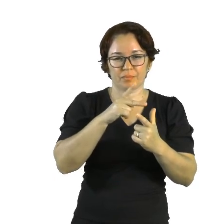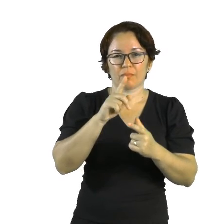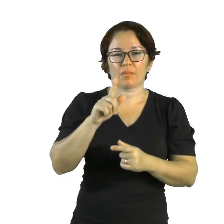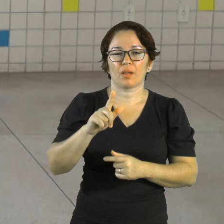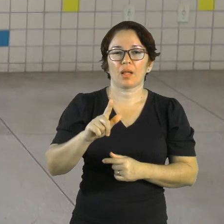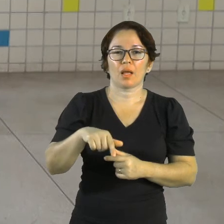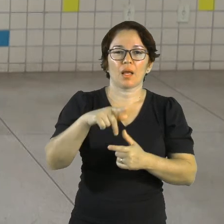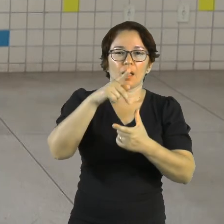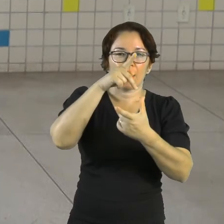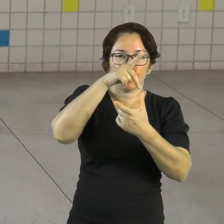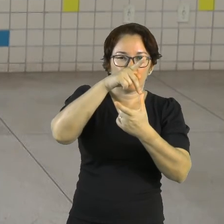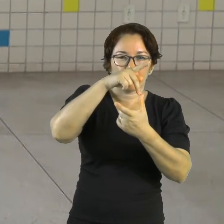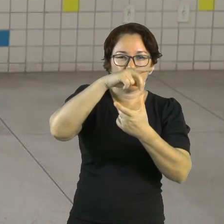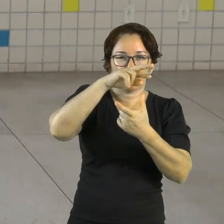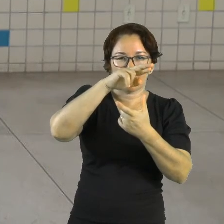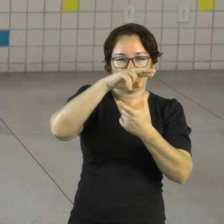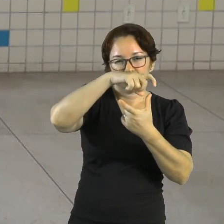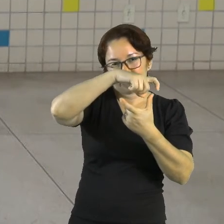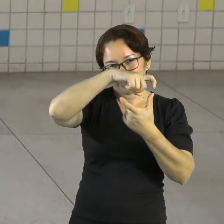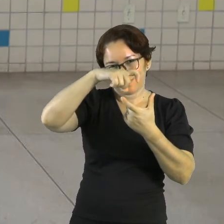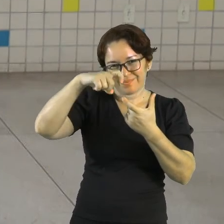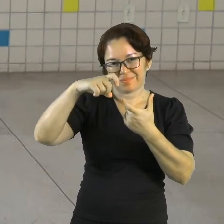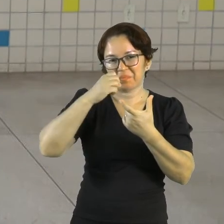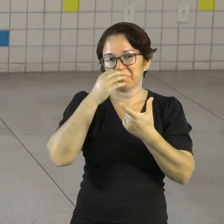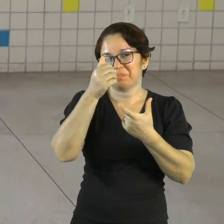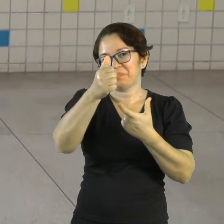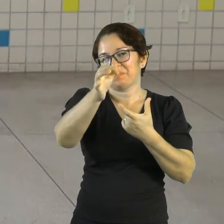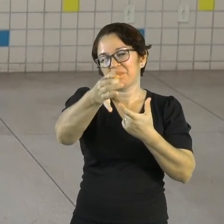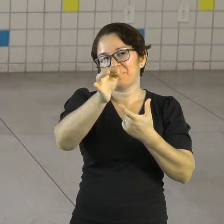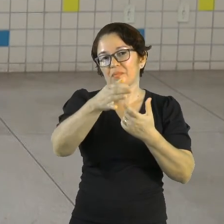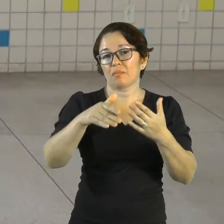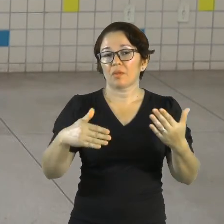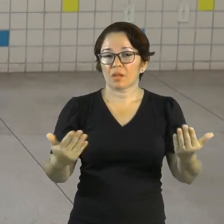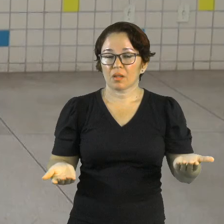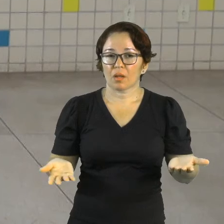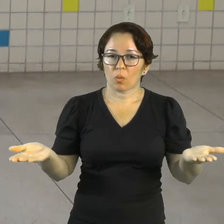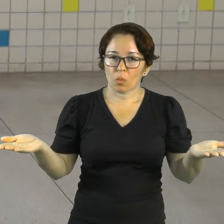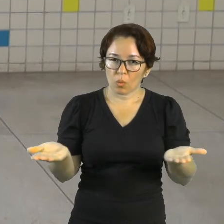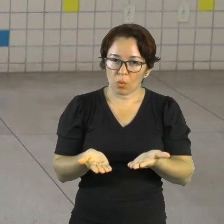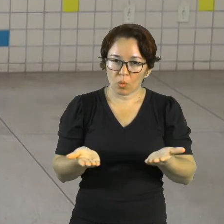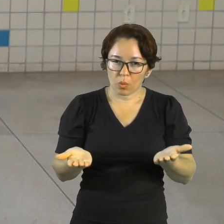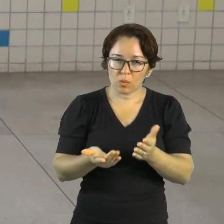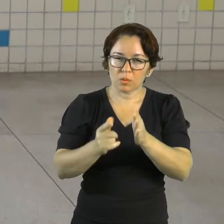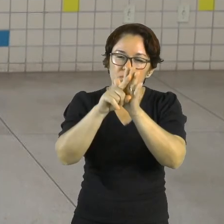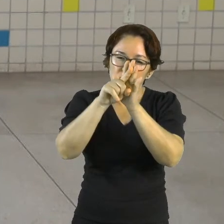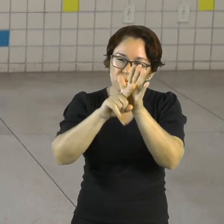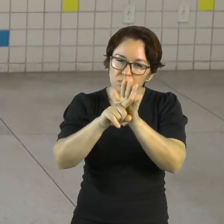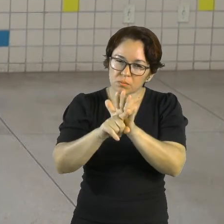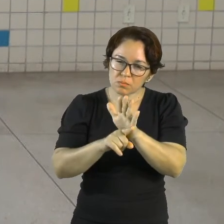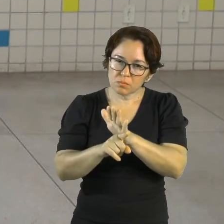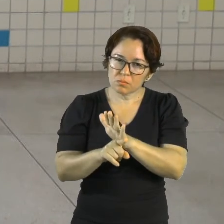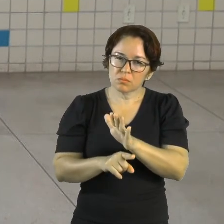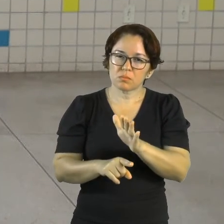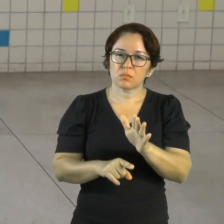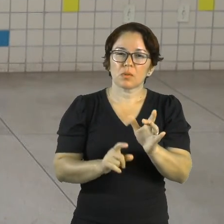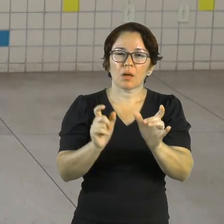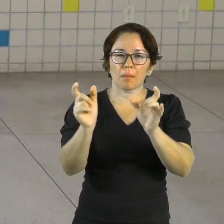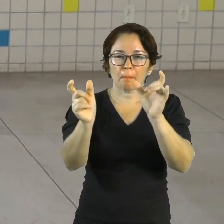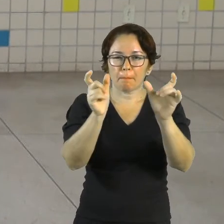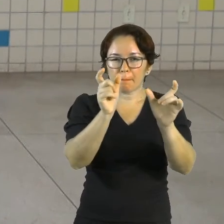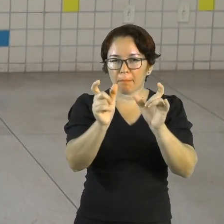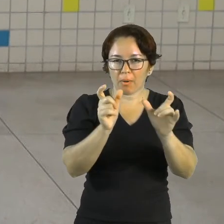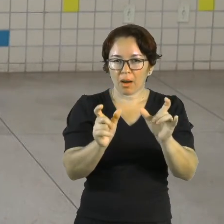paroxítona. Muito bem. Então, hoje, nós vimos aí a análise linguística de algumas palavras que